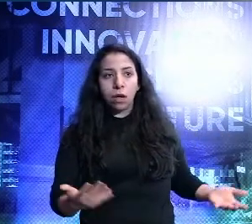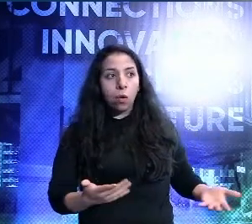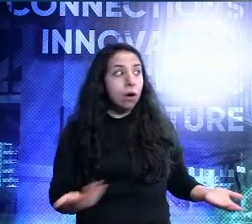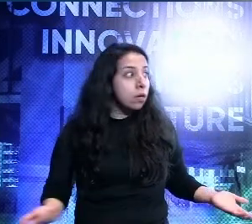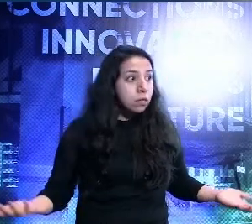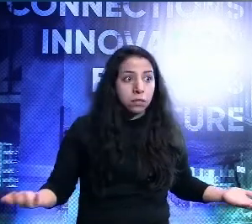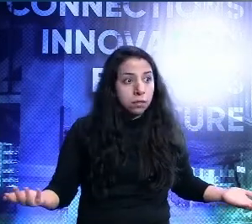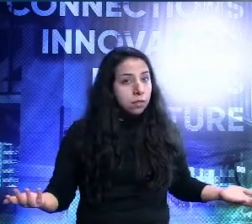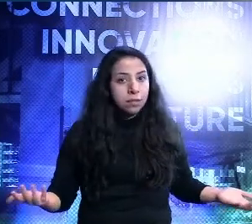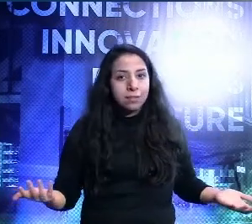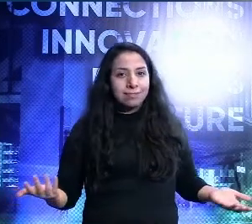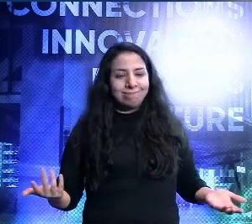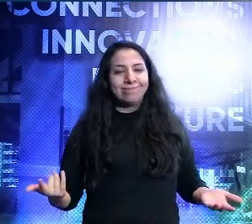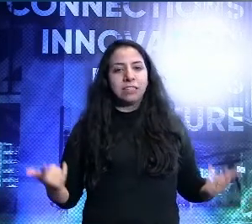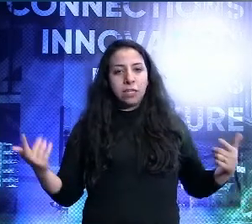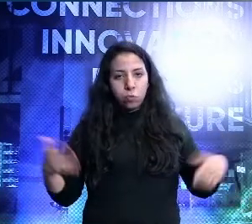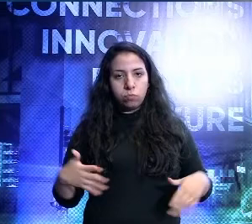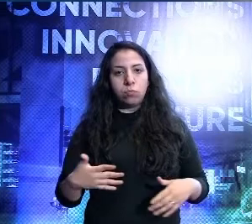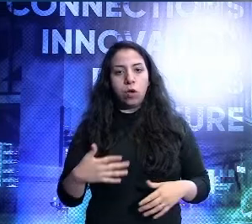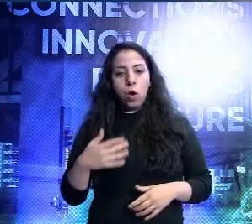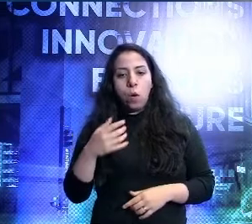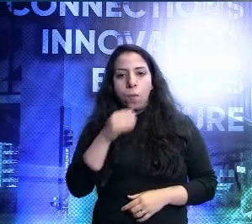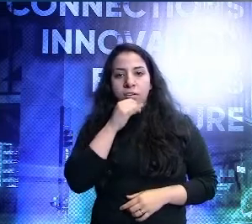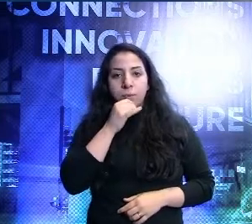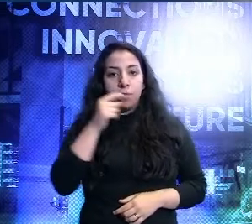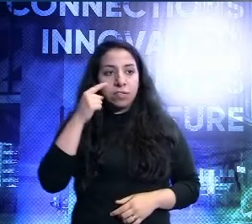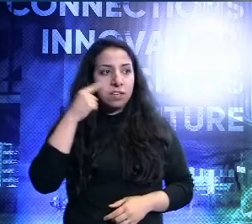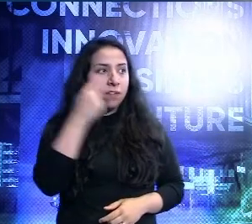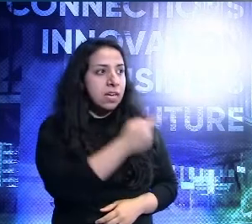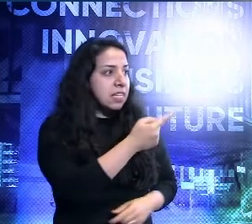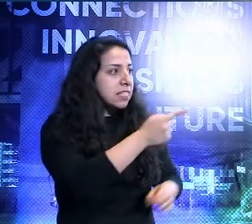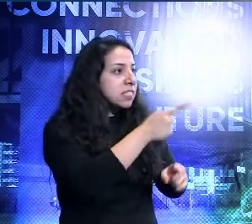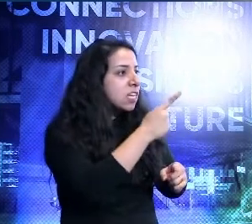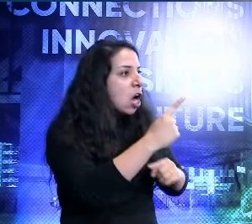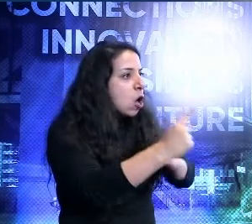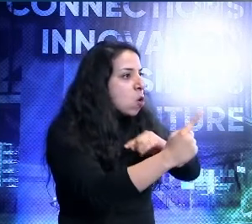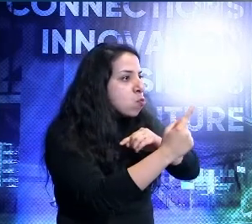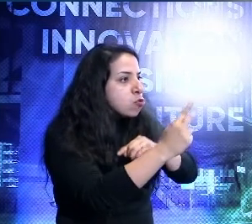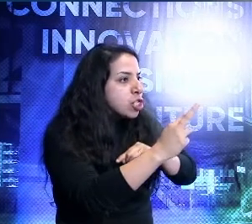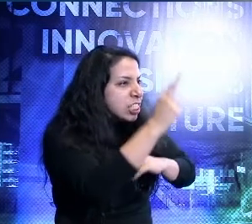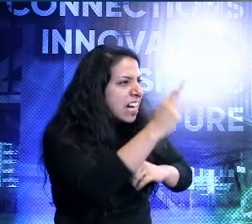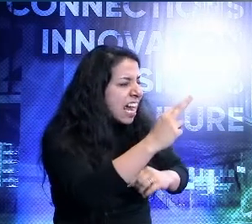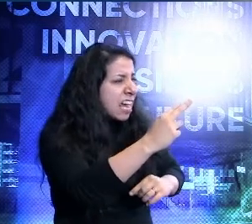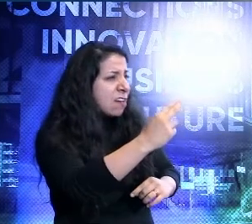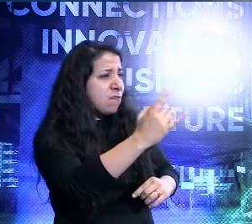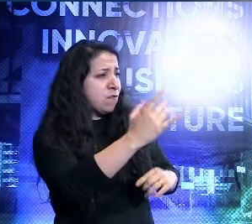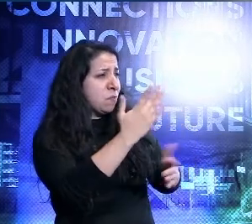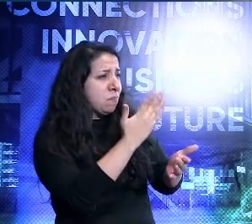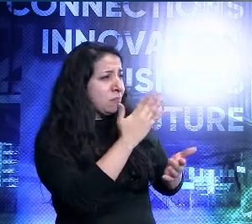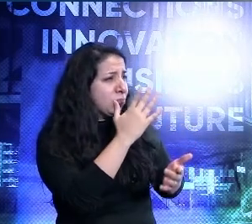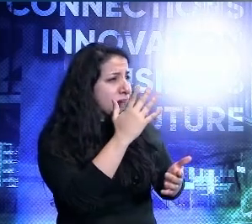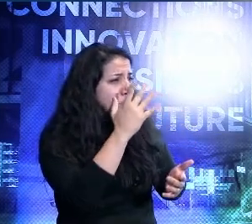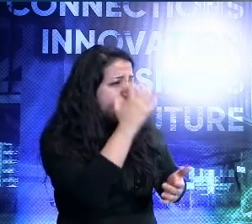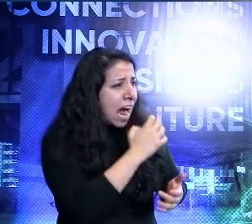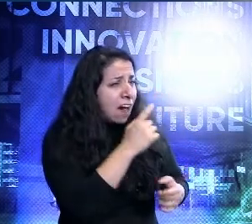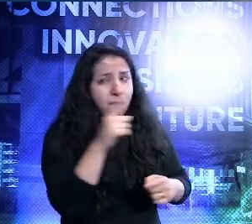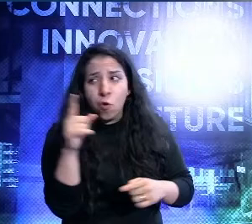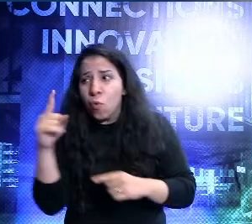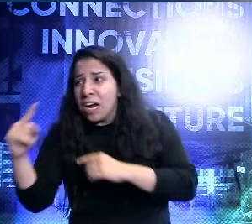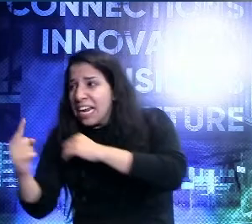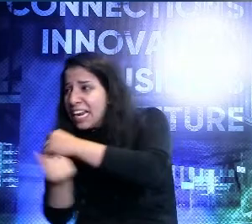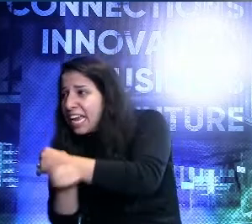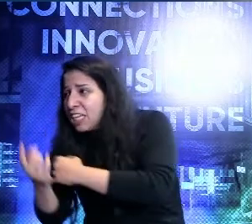tem bug crítico, chefe cuspindo fogo, cliente bravo, e você tem ainda que adivinhar onde é que está a tal